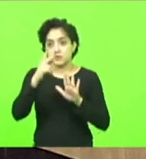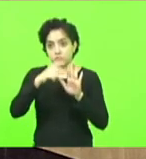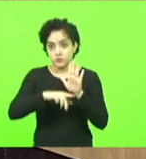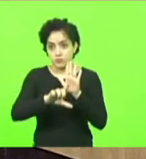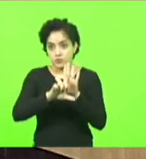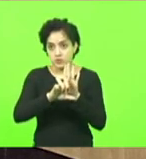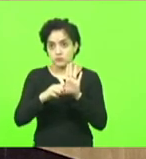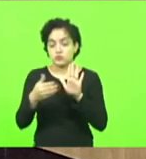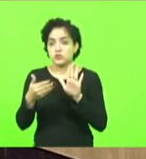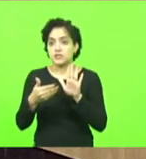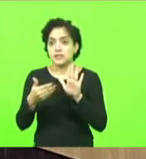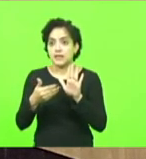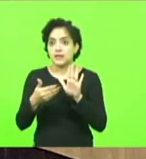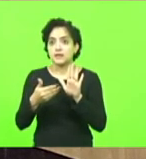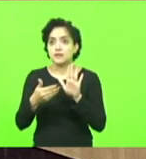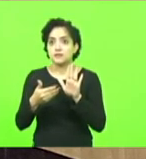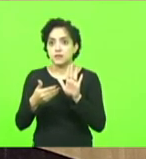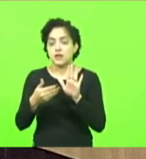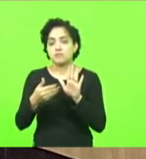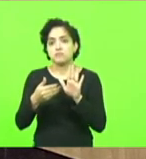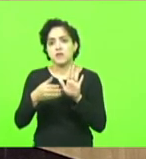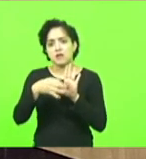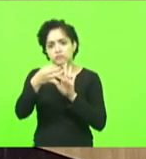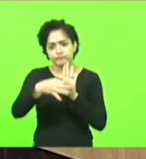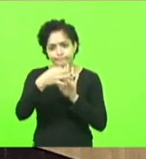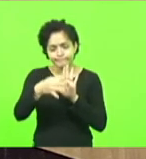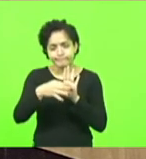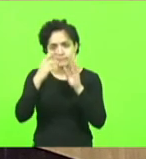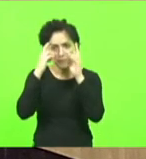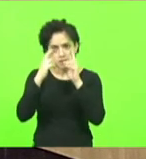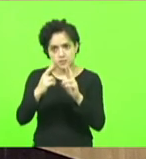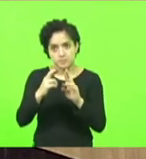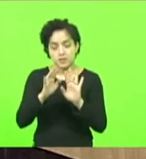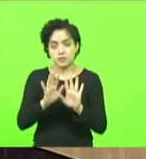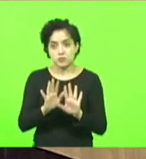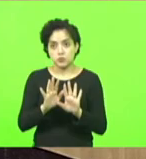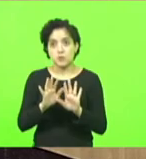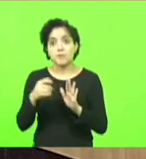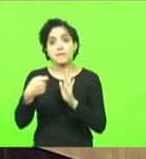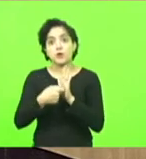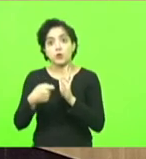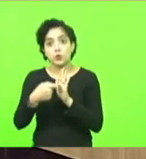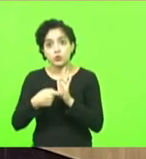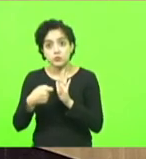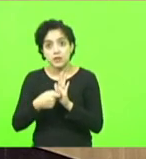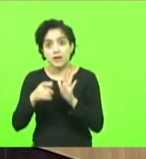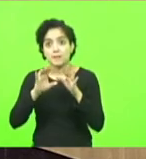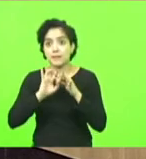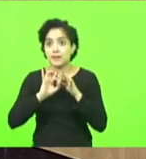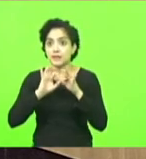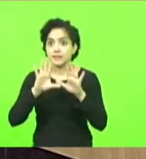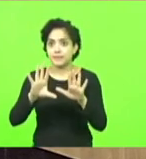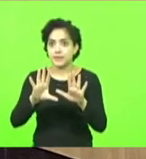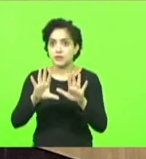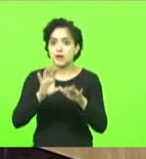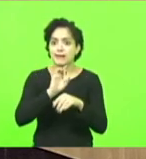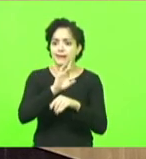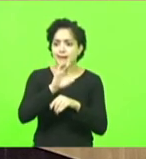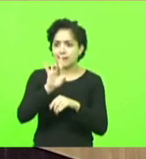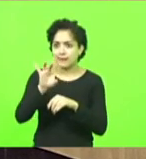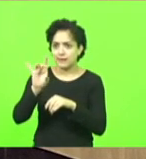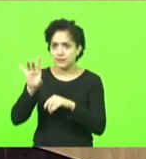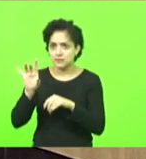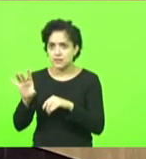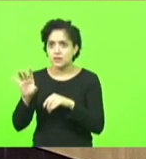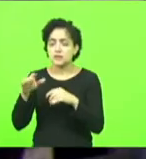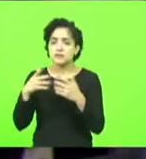segmento, respeito, né, à opinião de cada parlamentar. O que nós devemos sempre lutar e lutamos é pela liberdade, liberdade de cada indivíduo. Né? Tem